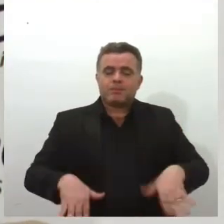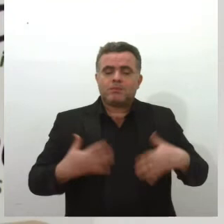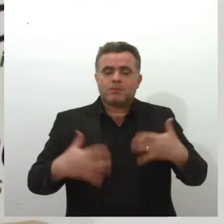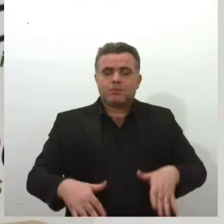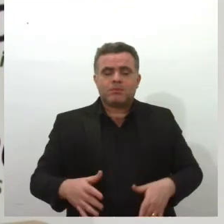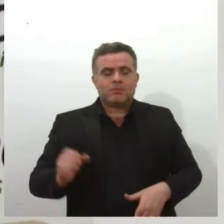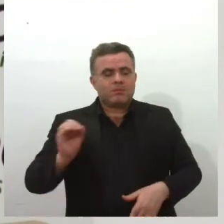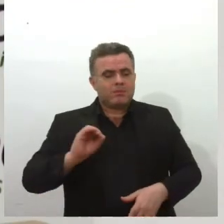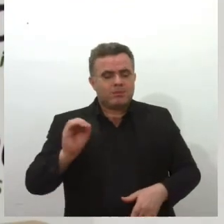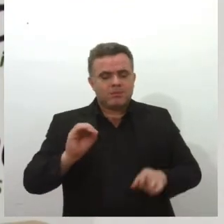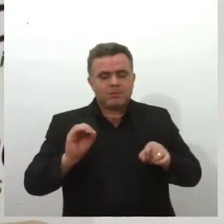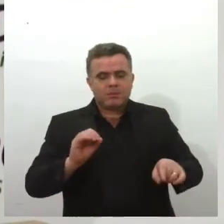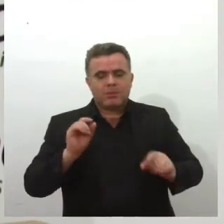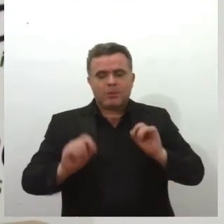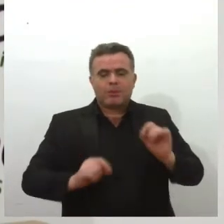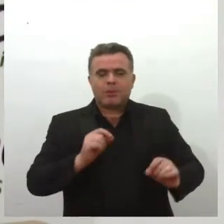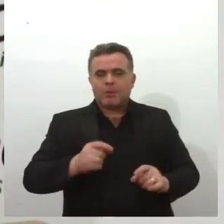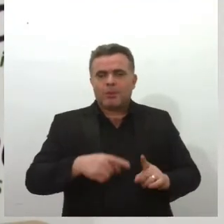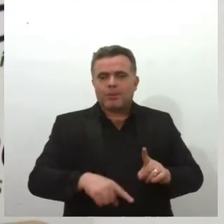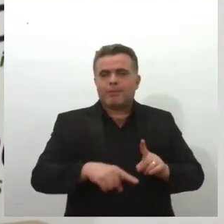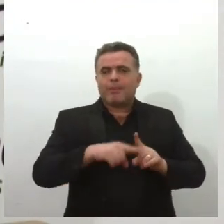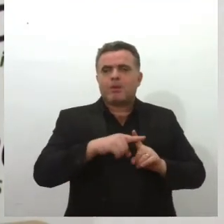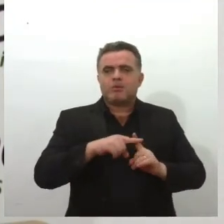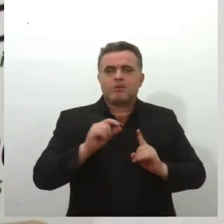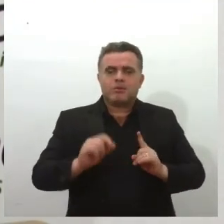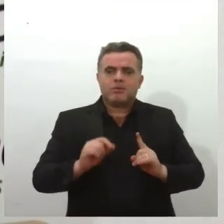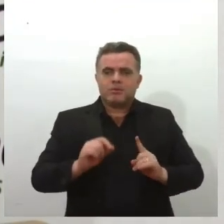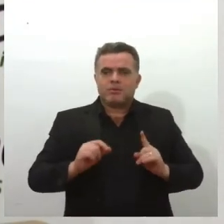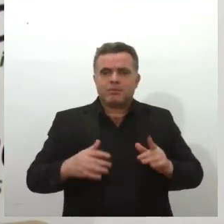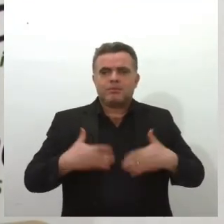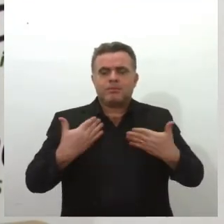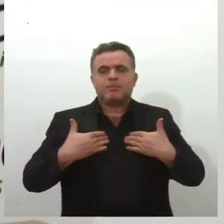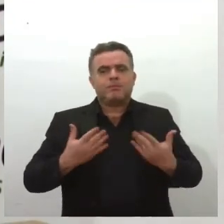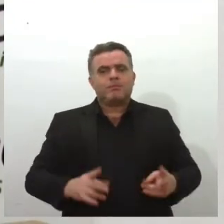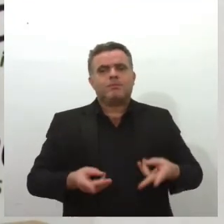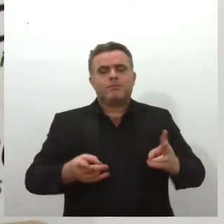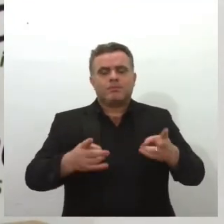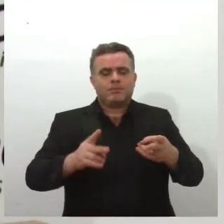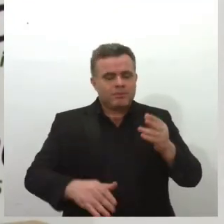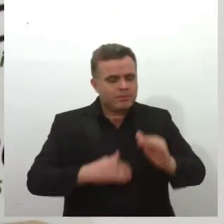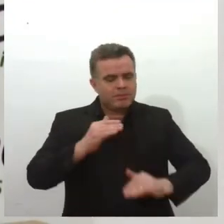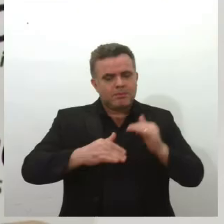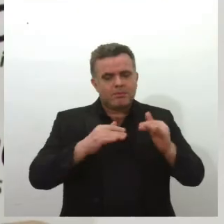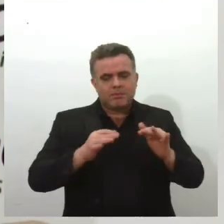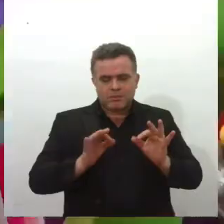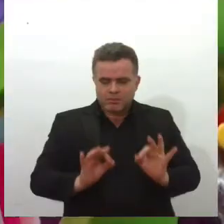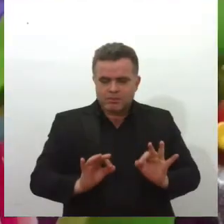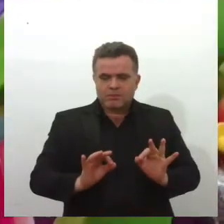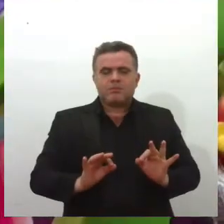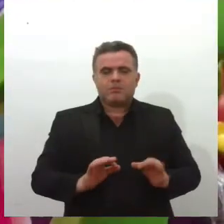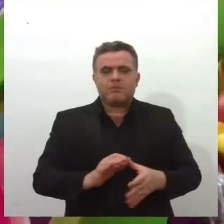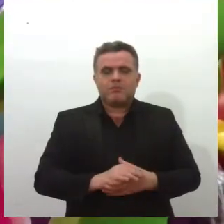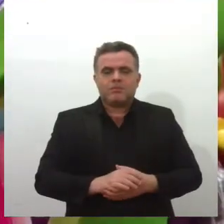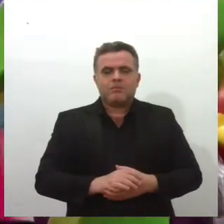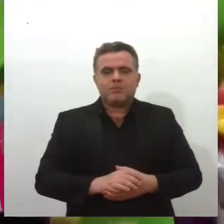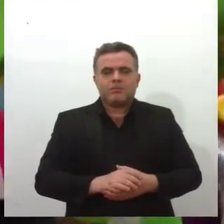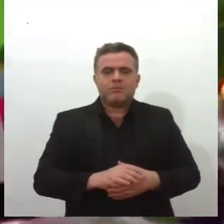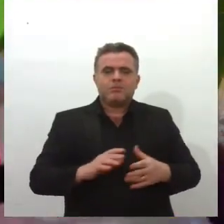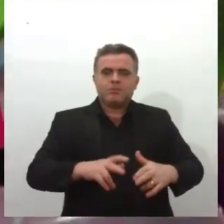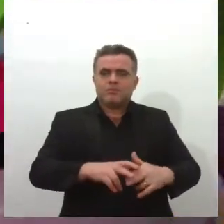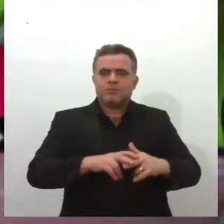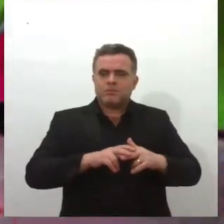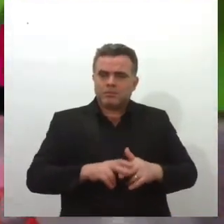é realmente positiva, com a expectativa de crescimento em relação ao período do ano anterior. Uma pesquisa